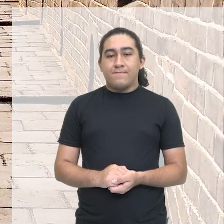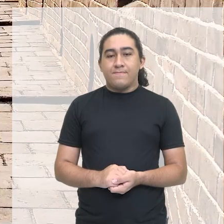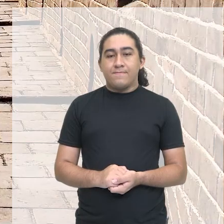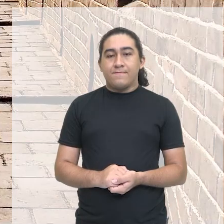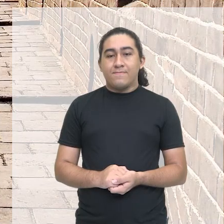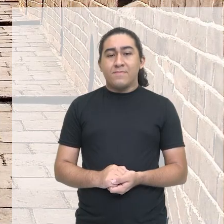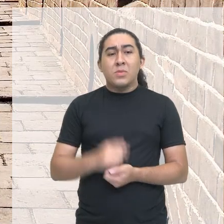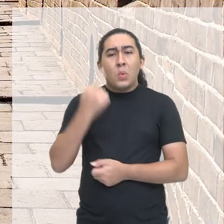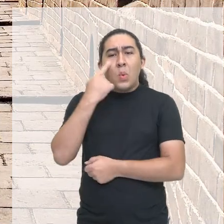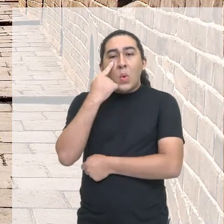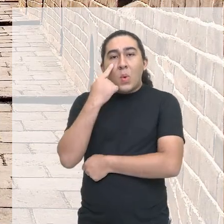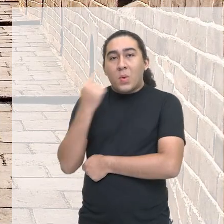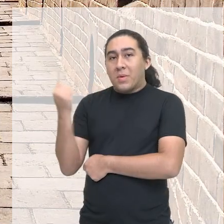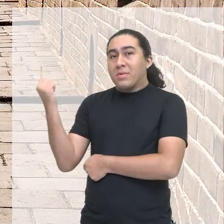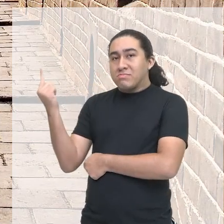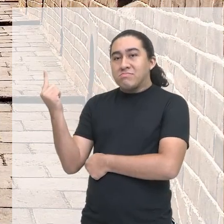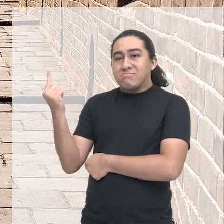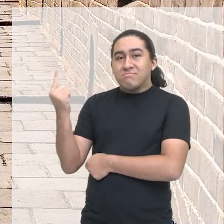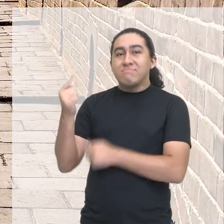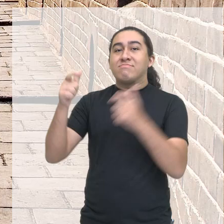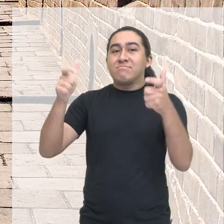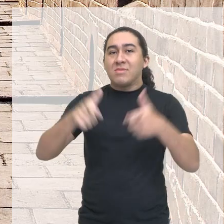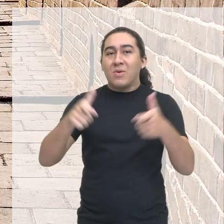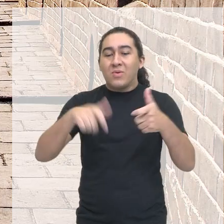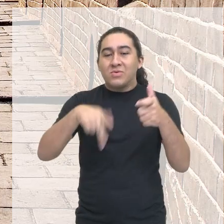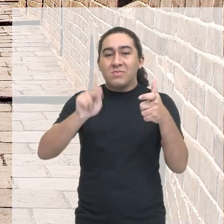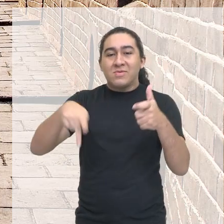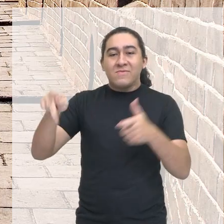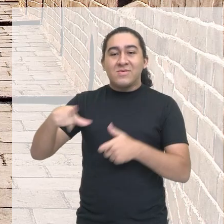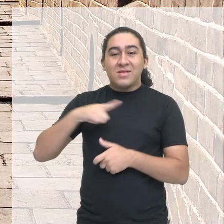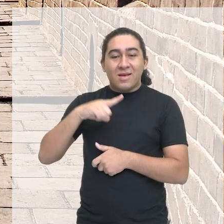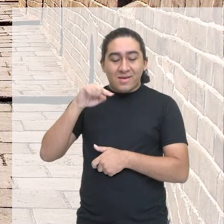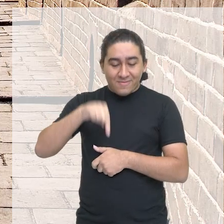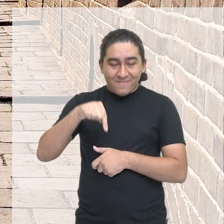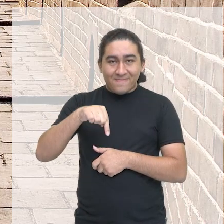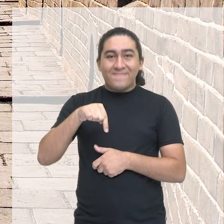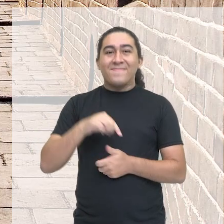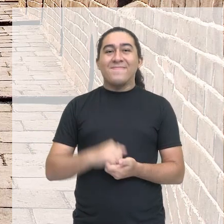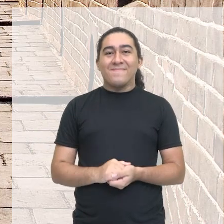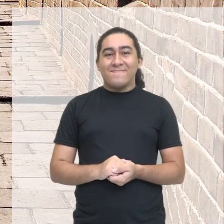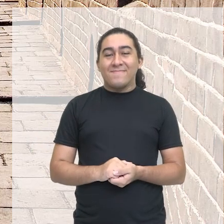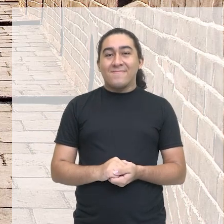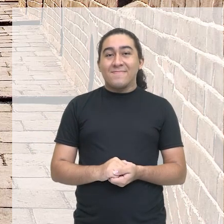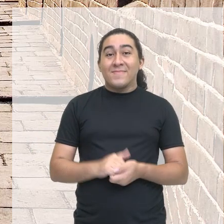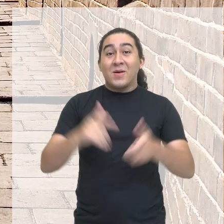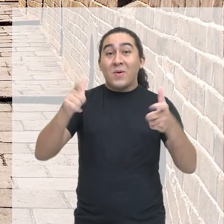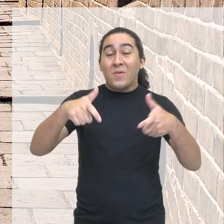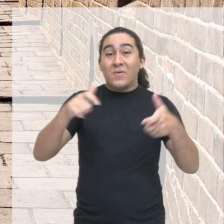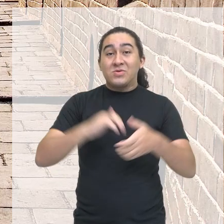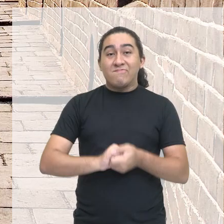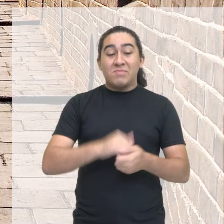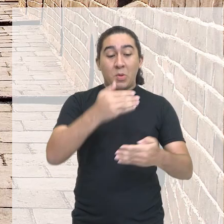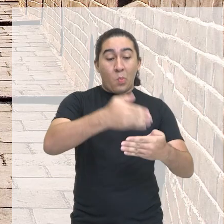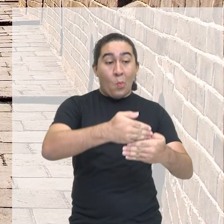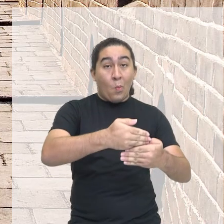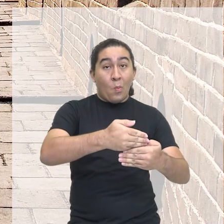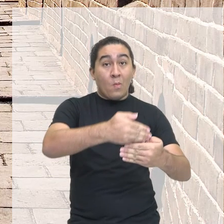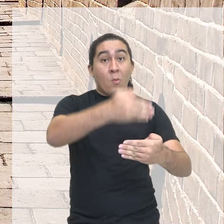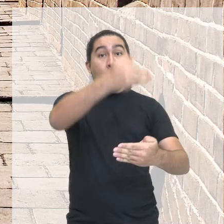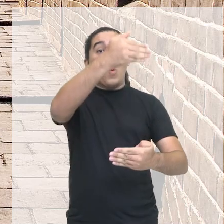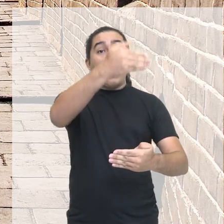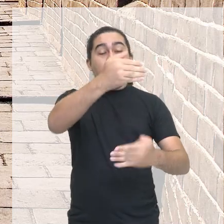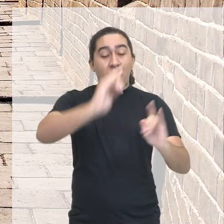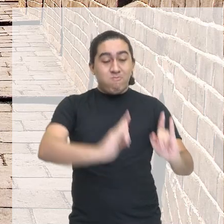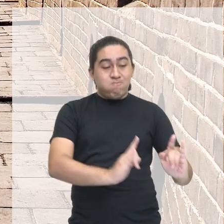E olha só onde o professor Ian está. Está na muralha da